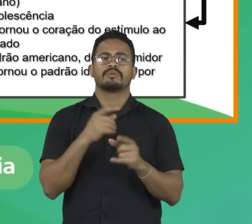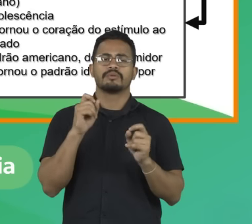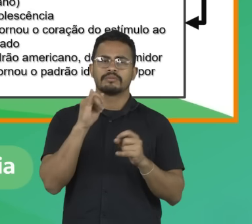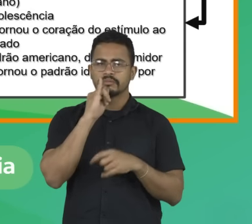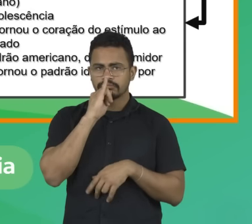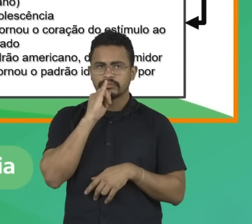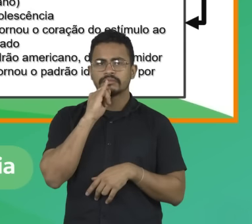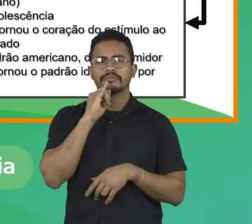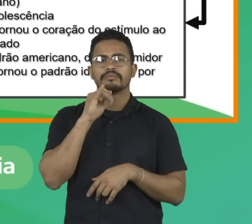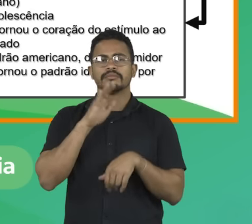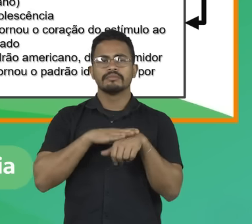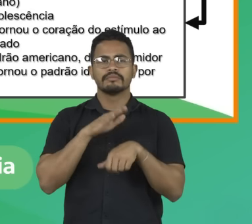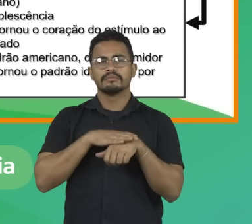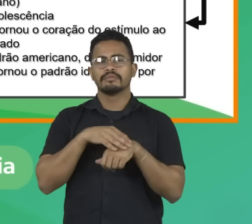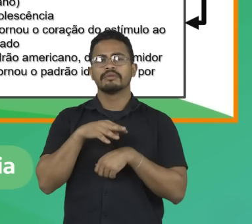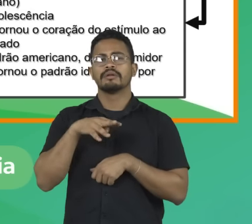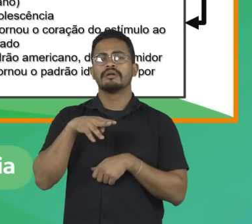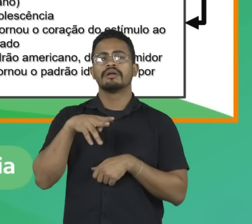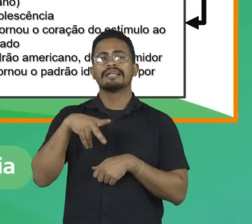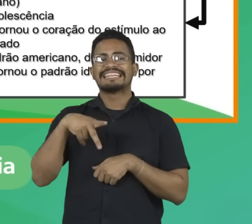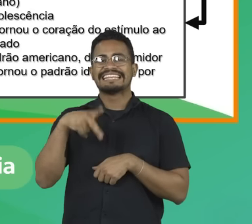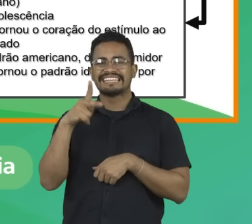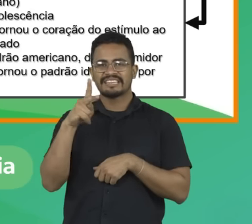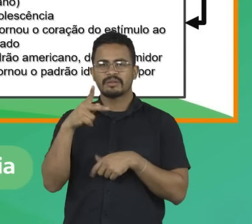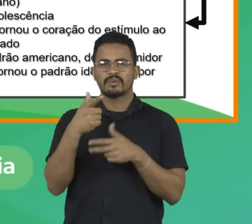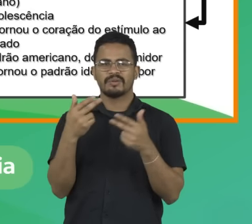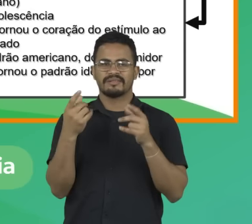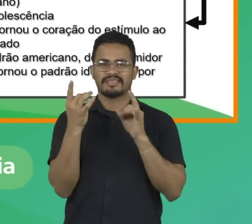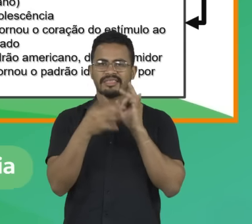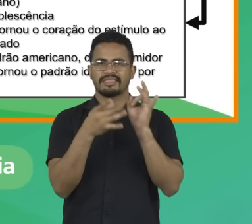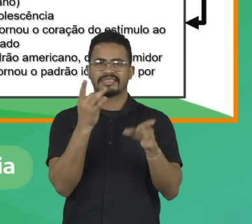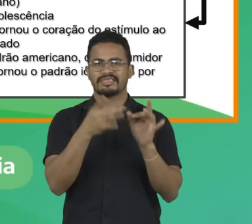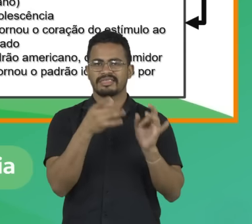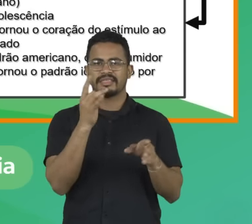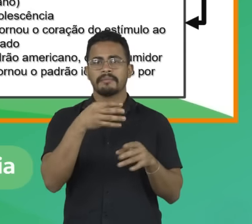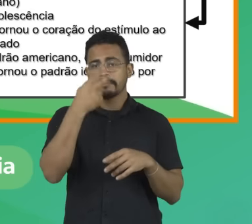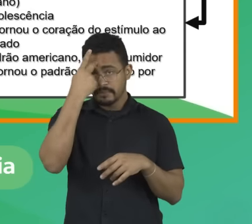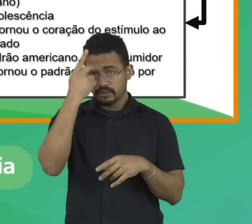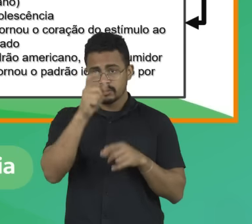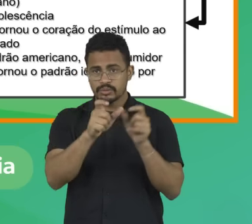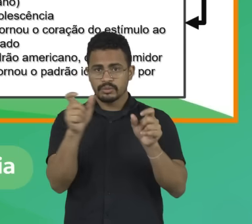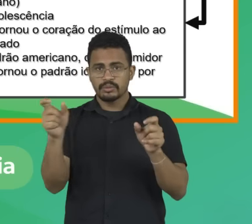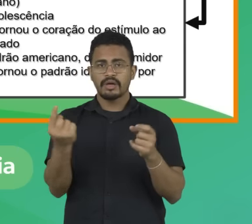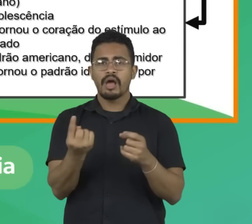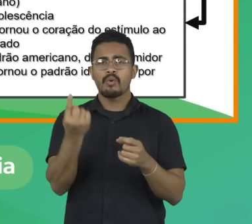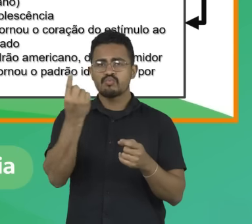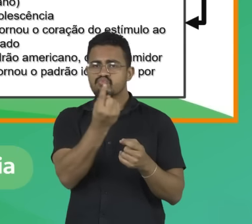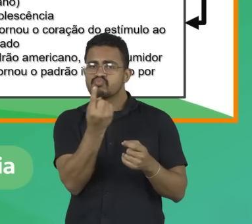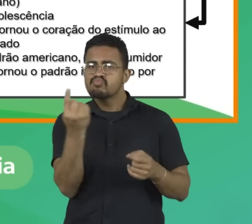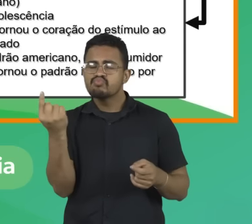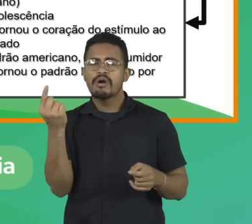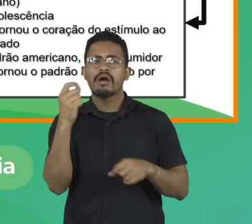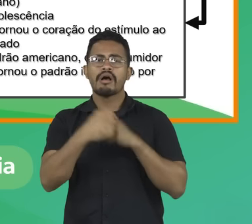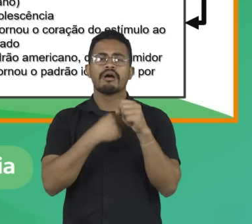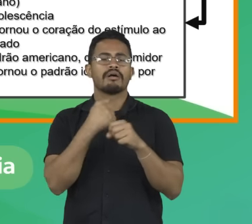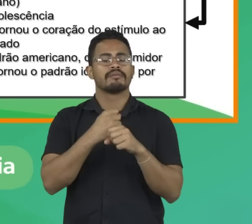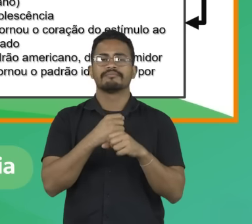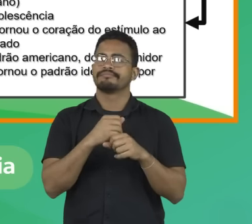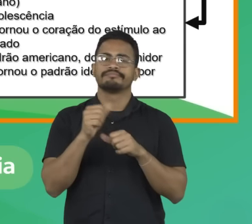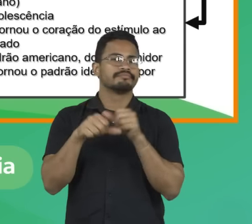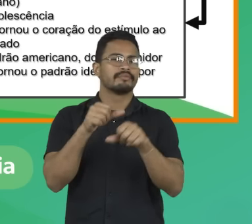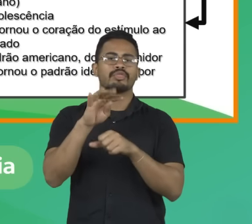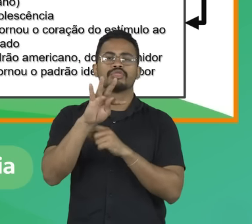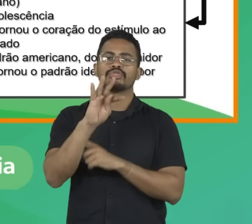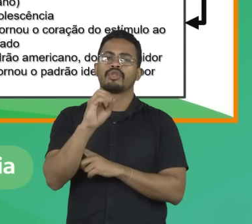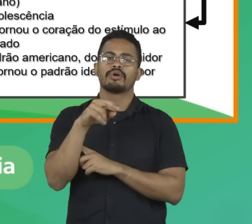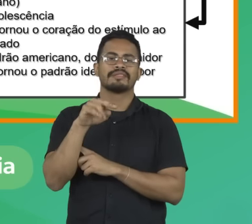de quilos de material descartado por cabeça por ano, na base das toneladas agora por ano de descarte,